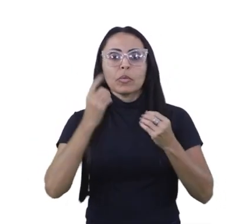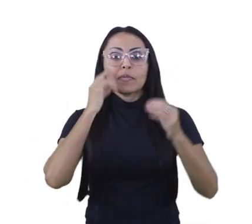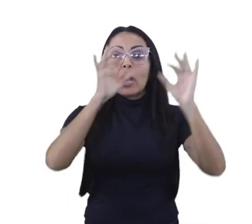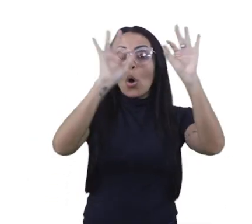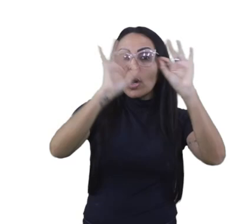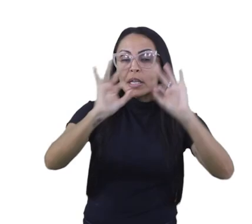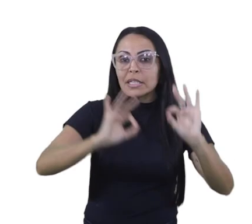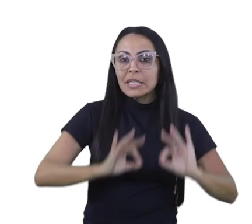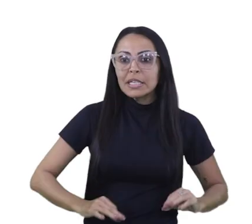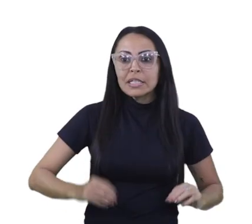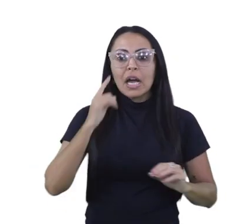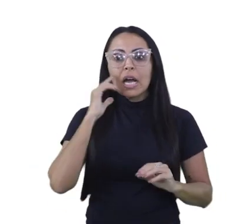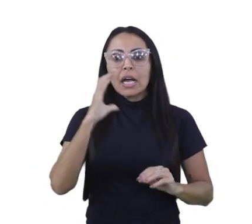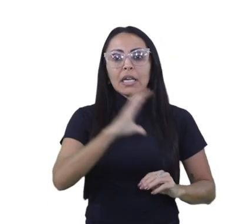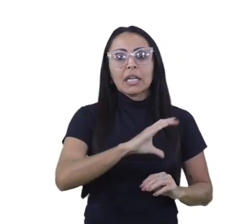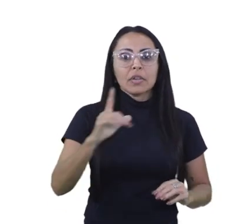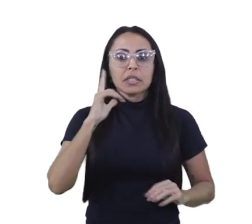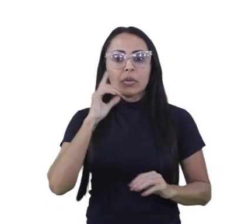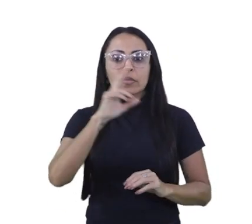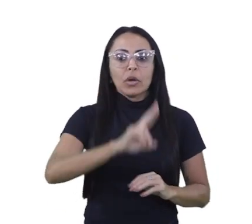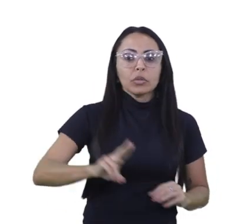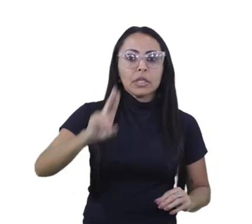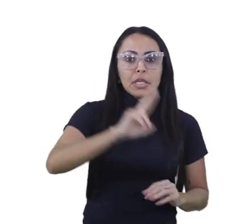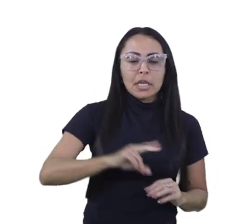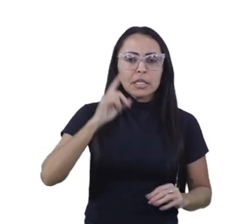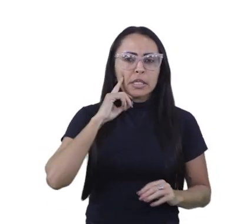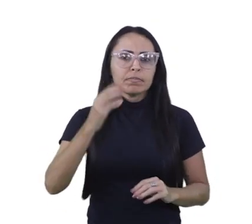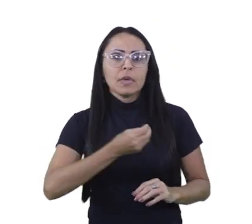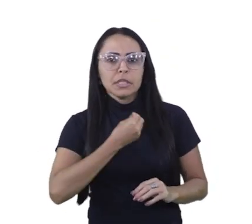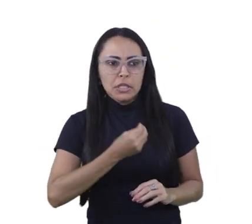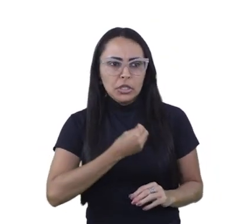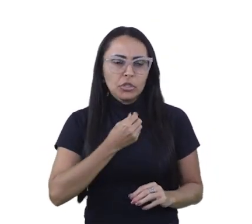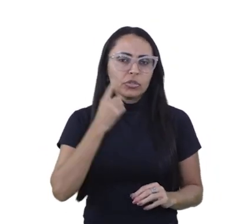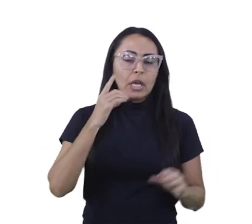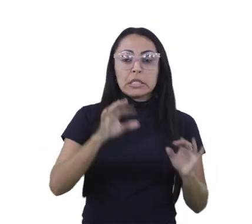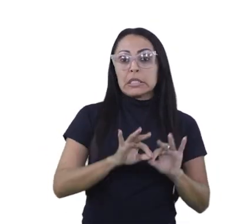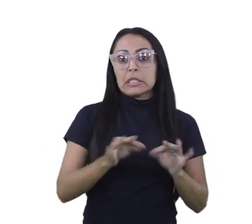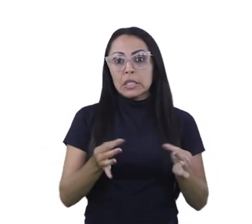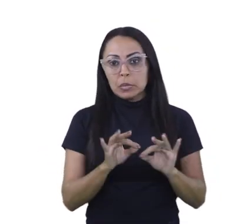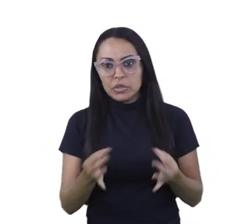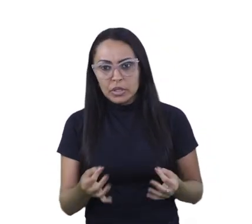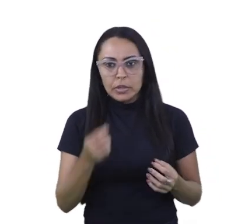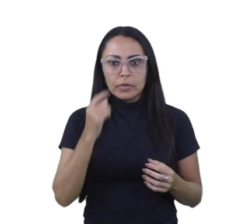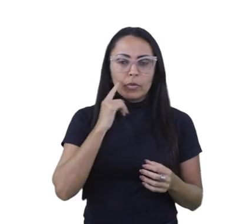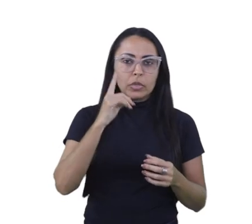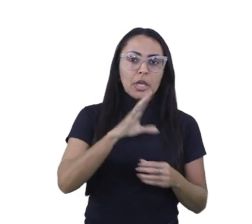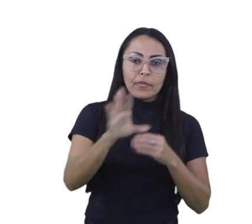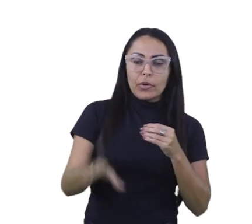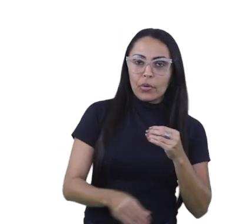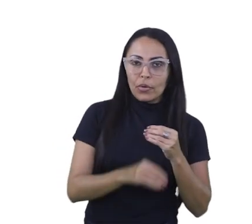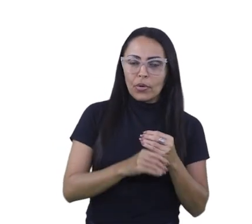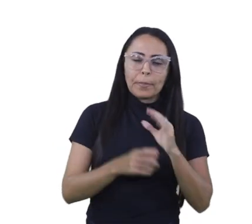organizar, né, qual a classificação se vai utilizar. Então, se existem assuntos simples, se você vai colocar uma